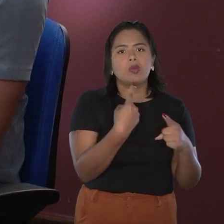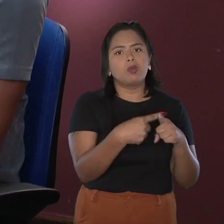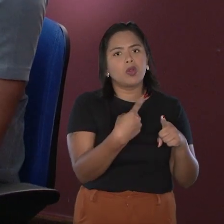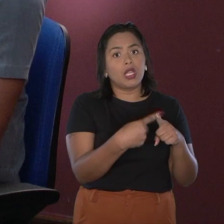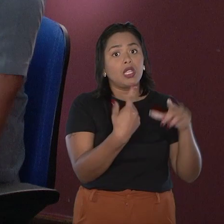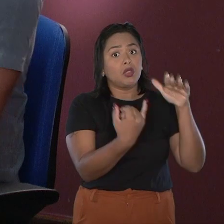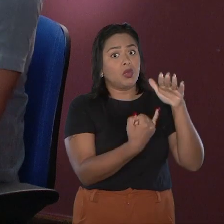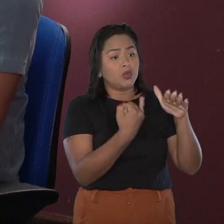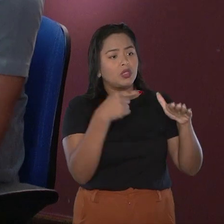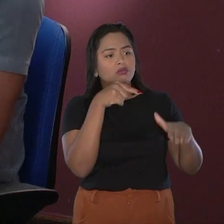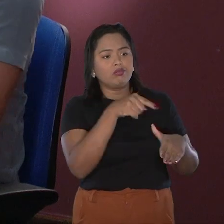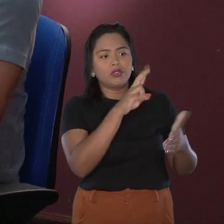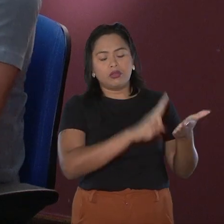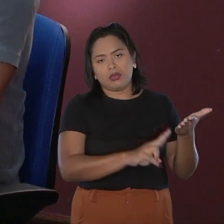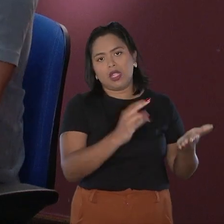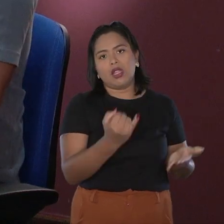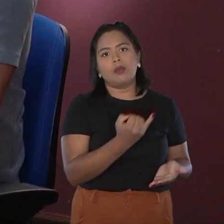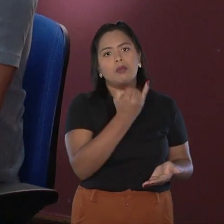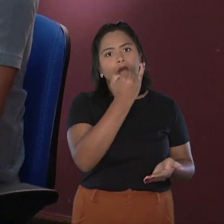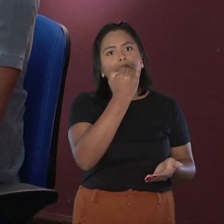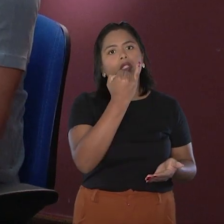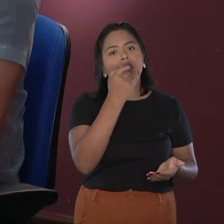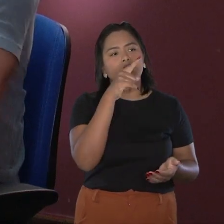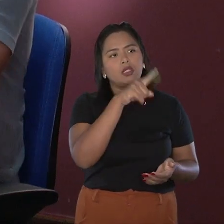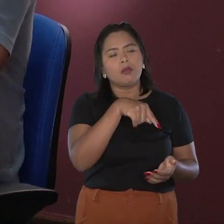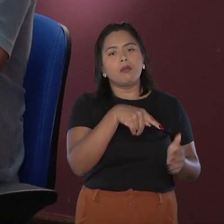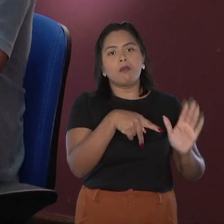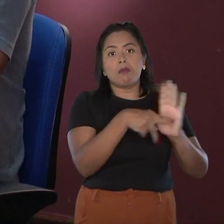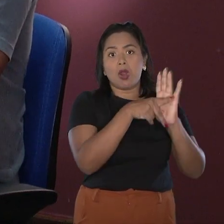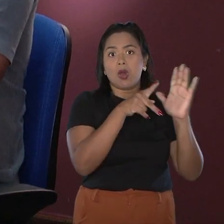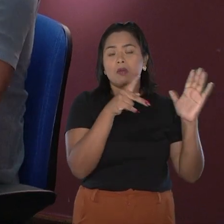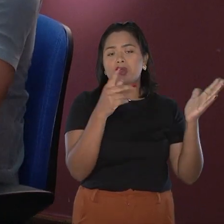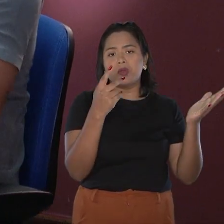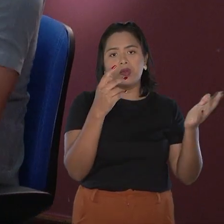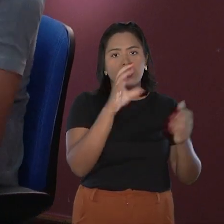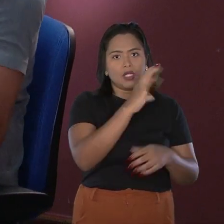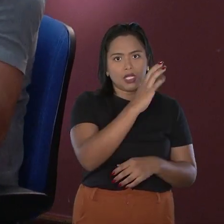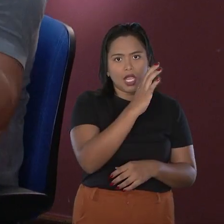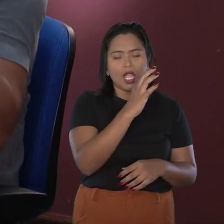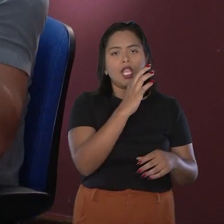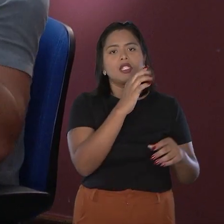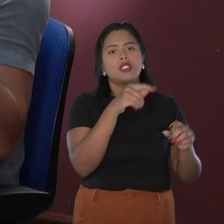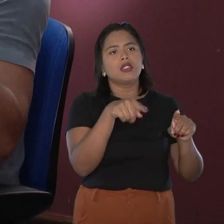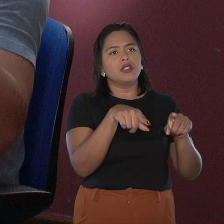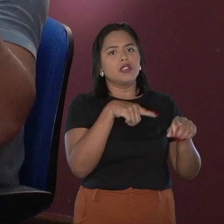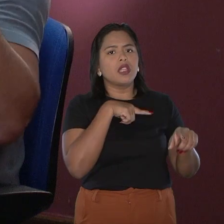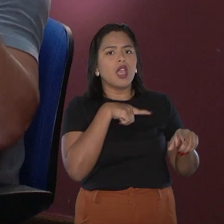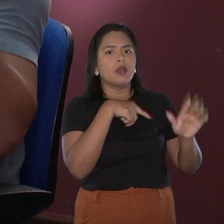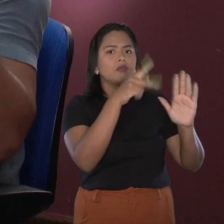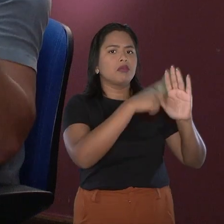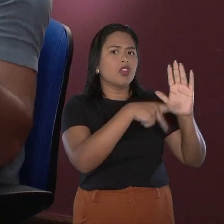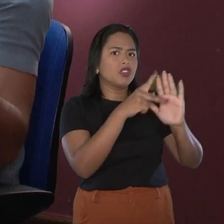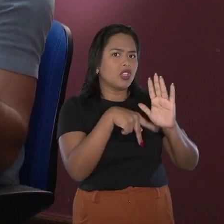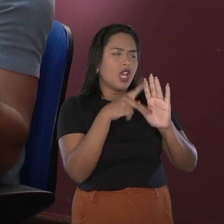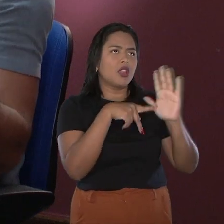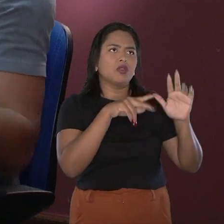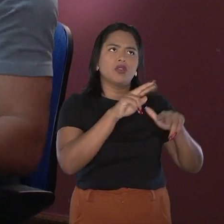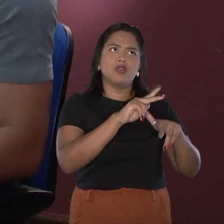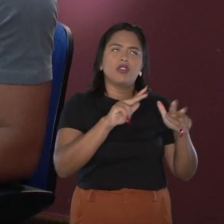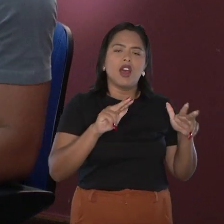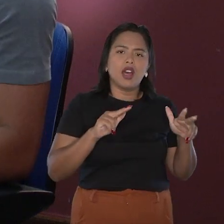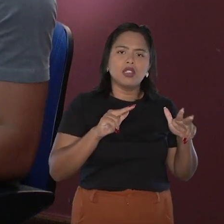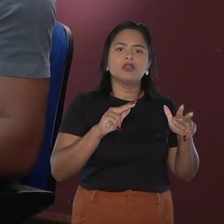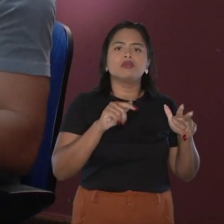com essa ideia de prover conhecimento científico né E também pelos projetos de extensão que eu realizo na universidade já dois